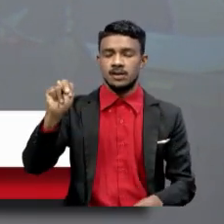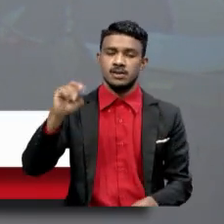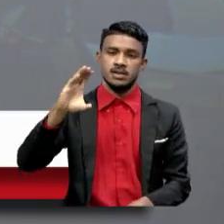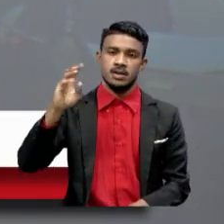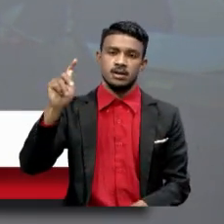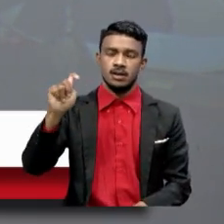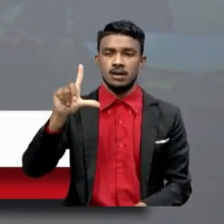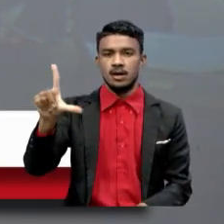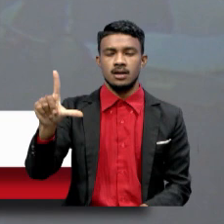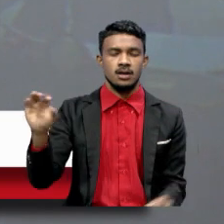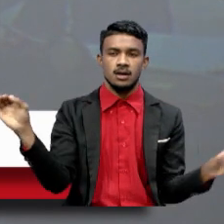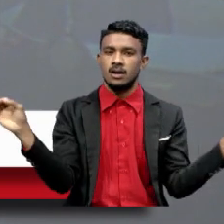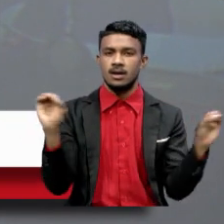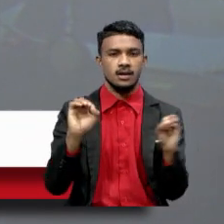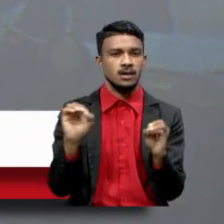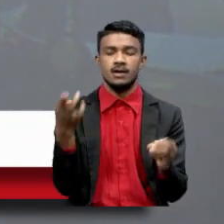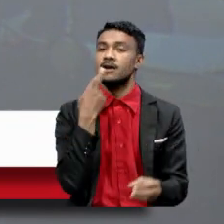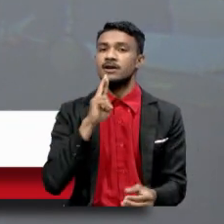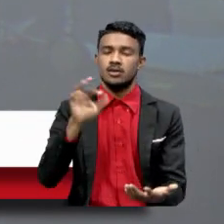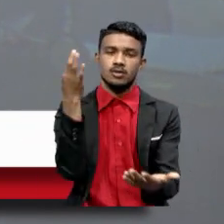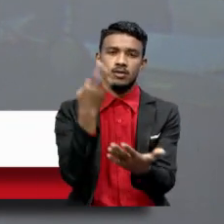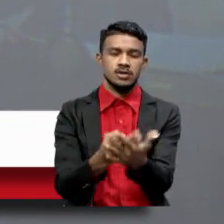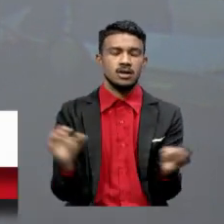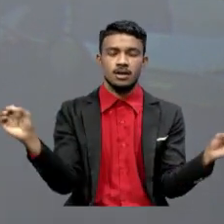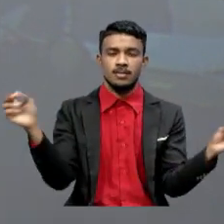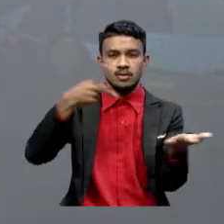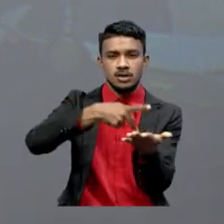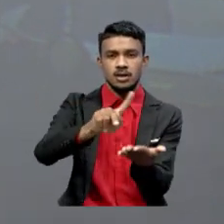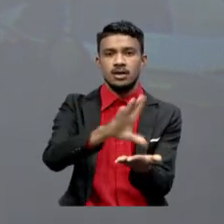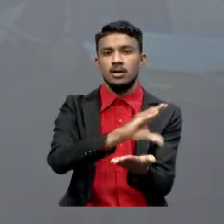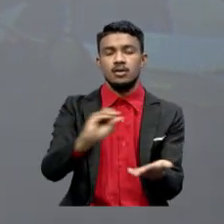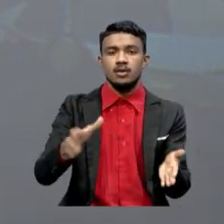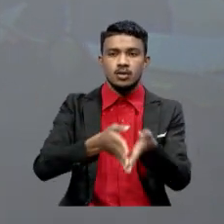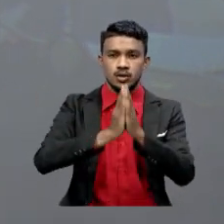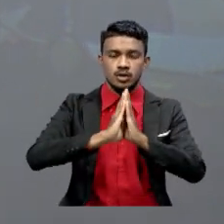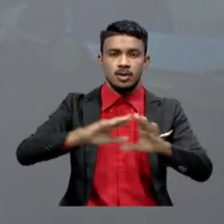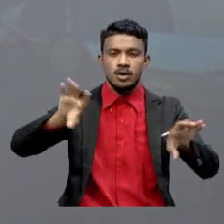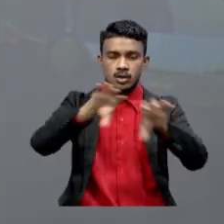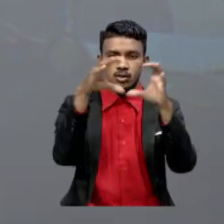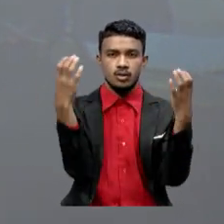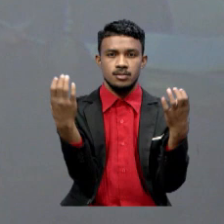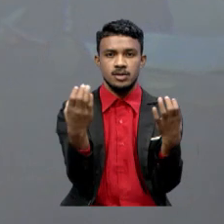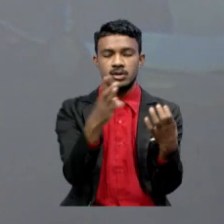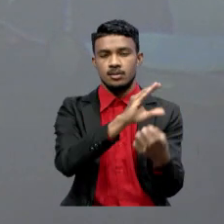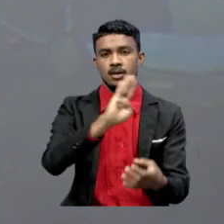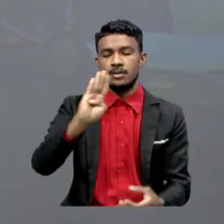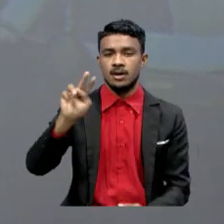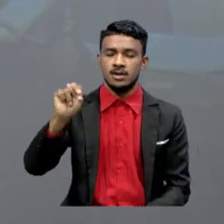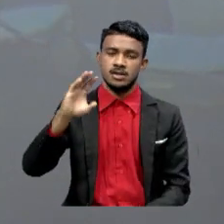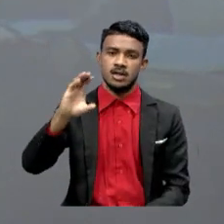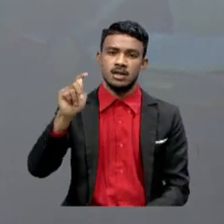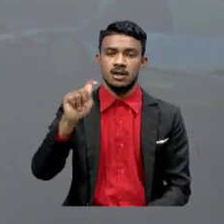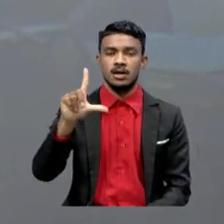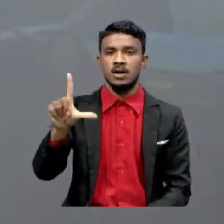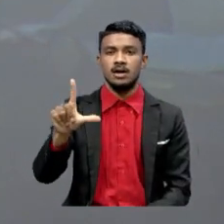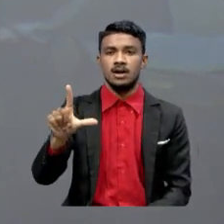razao osan la iha prato selo husu pra komisau ba fiskaliza ya BNCTL osan ne semak uza